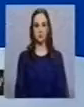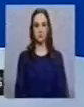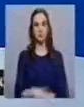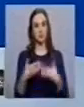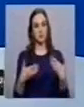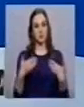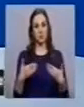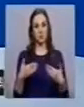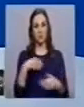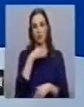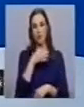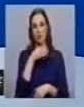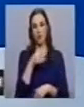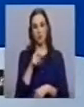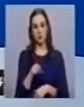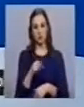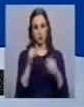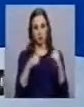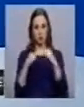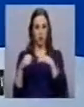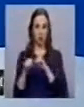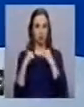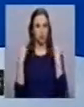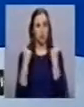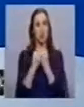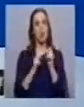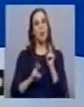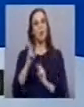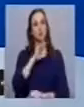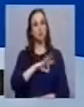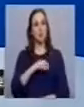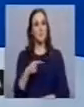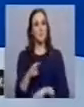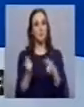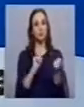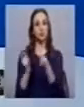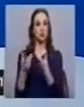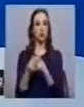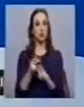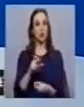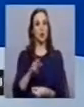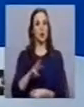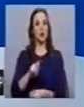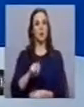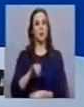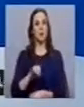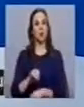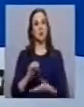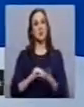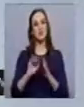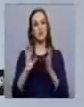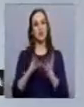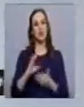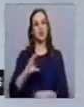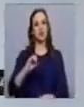voltamos para esse encontro de concertação social, onde o aumento do salário mínimo está a ser discutido, agora com o Arménio Carlos, secretário-geral da CGTP,